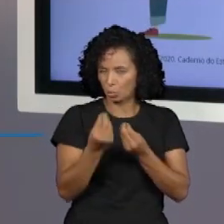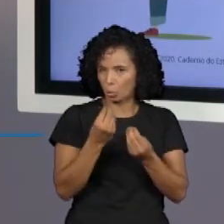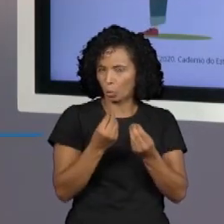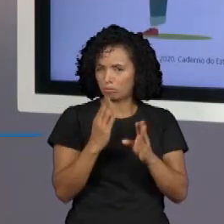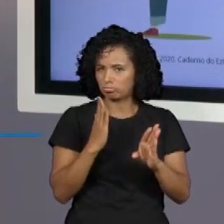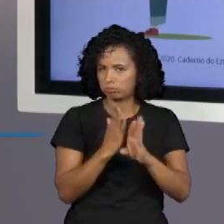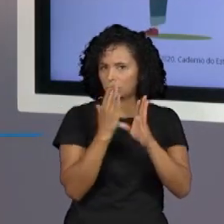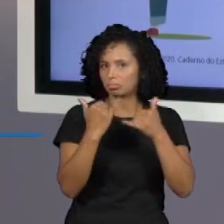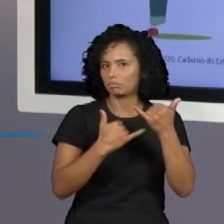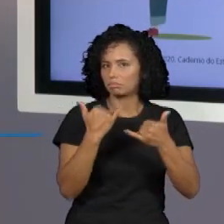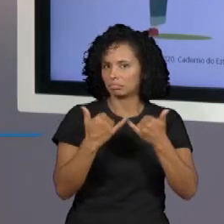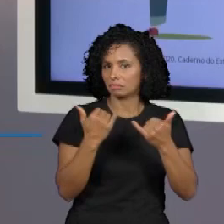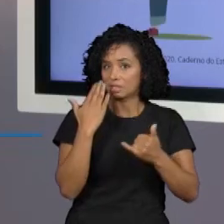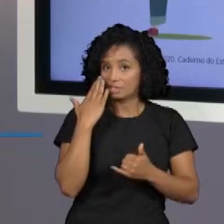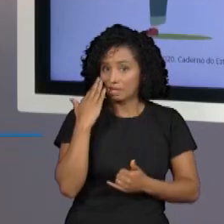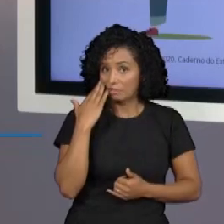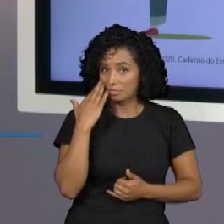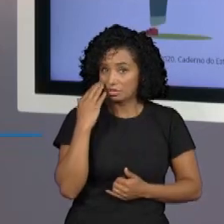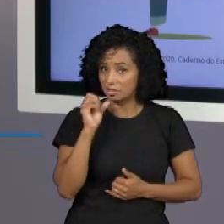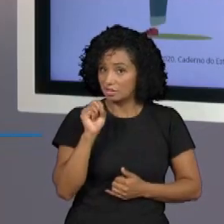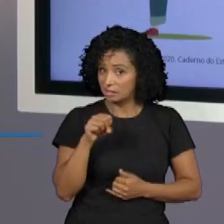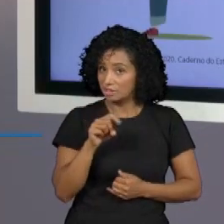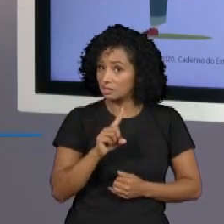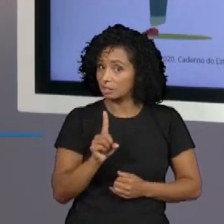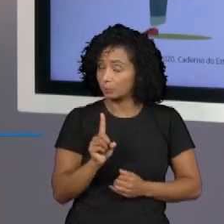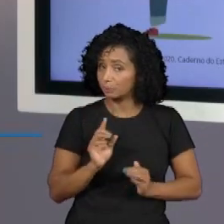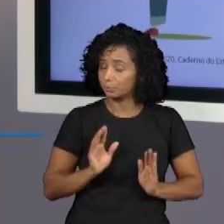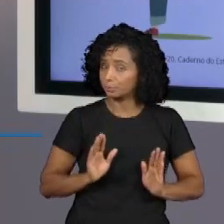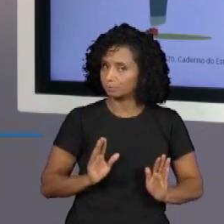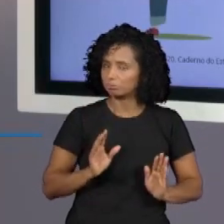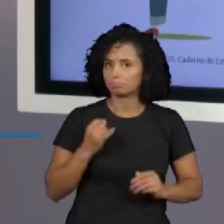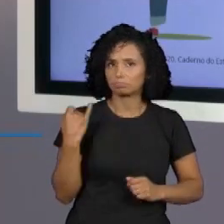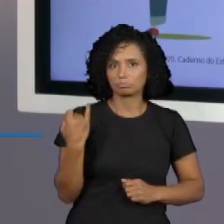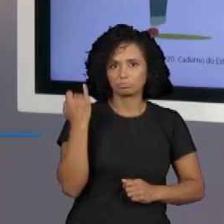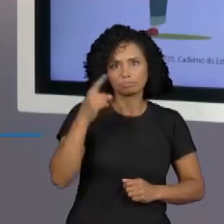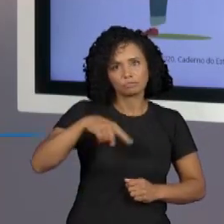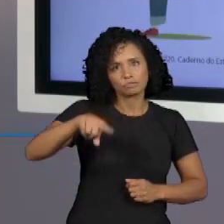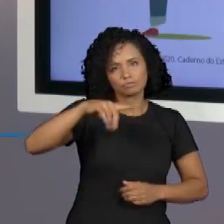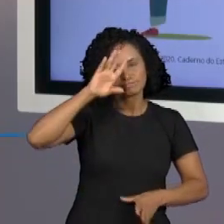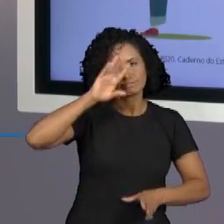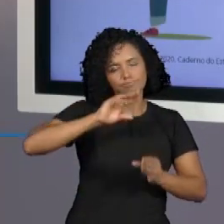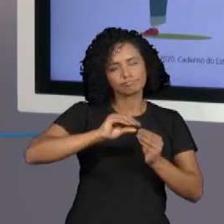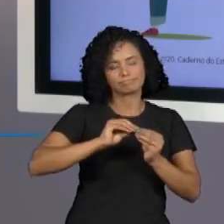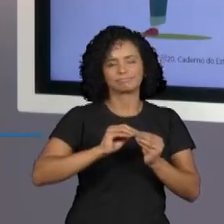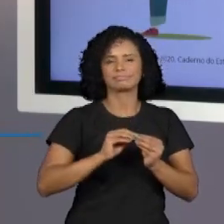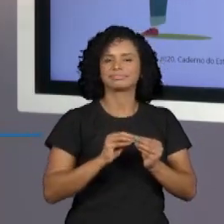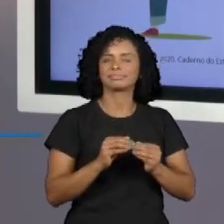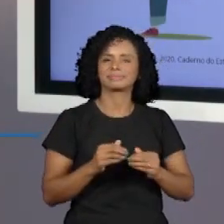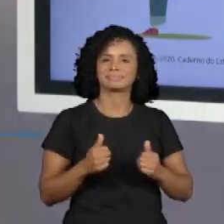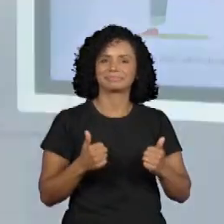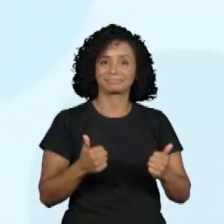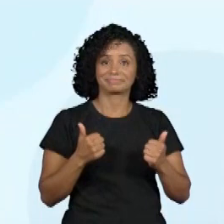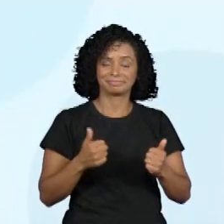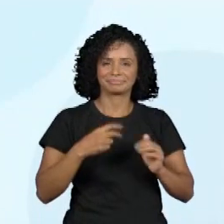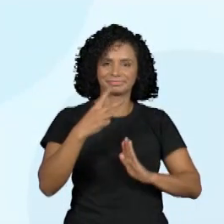a brincadeira? Legal, importante entender essa ideia do texto, não é? Então vamos à leitura.